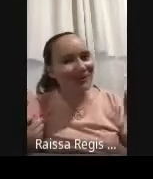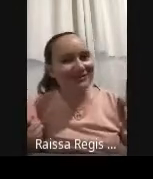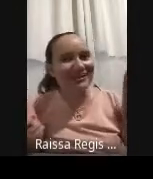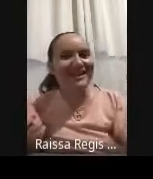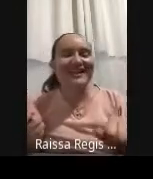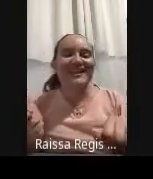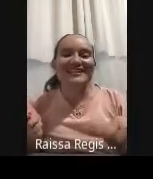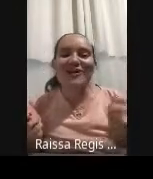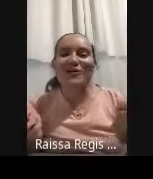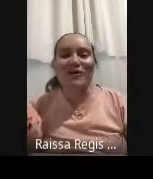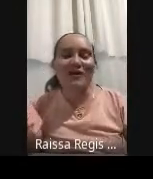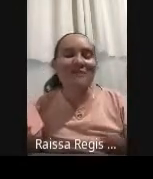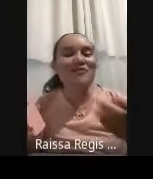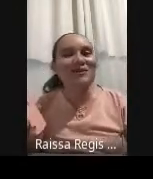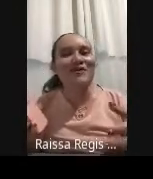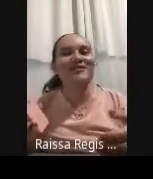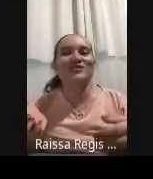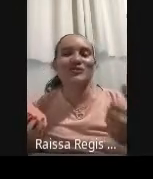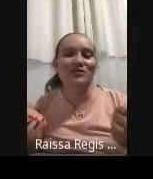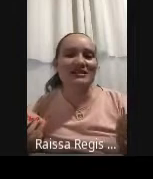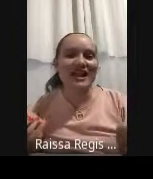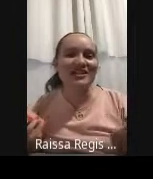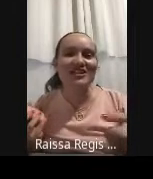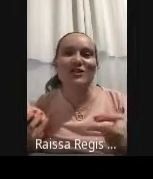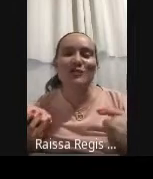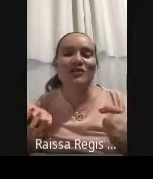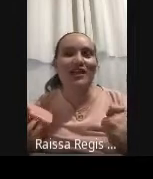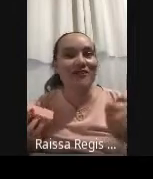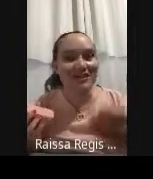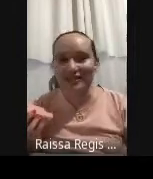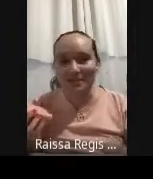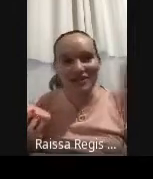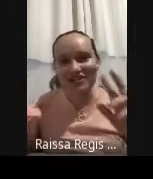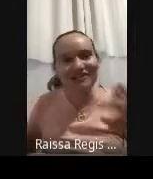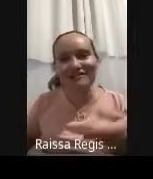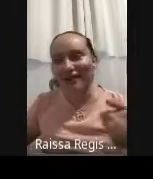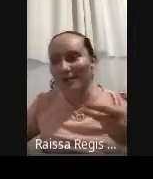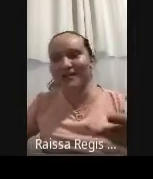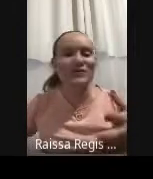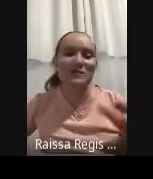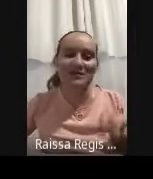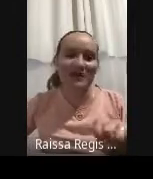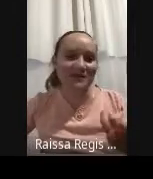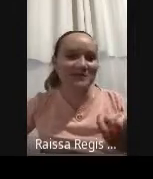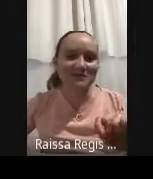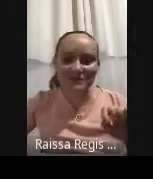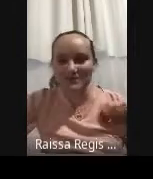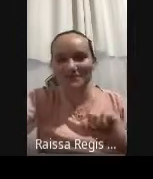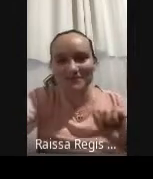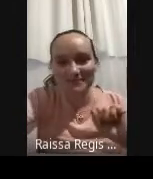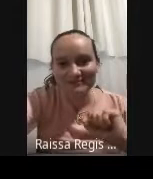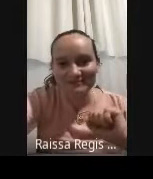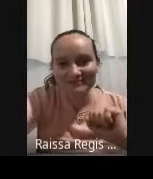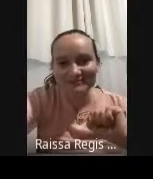e pronto, né? Então, é muito importante esse registro, porque facilita até para a gente que está aprendendo Libras também.